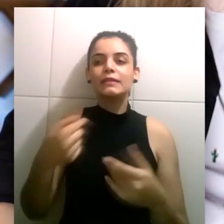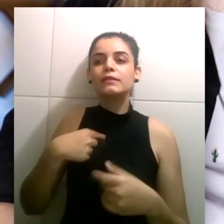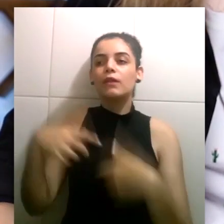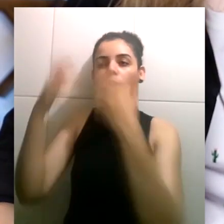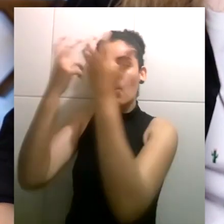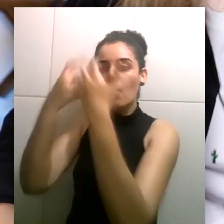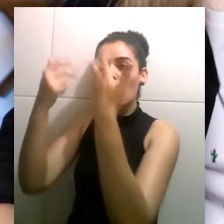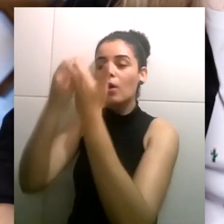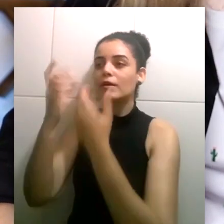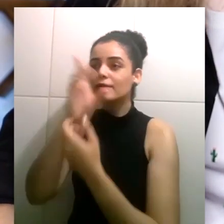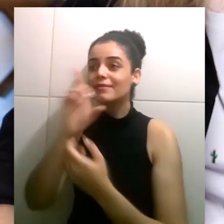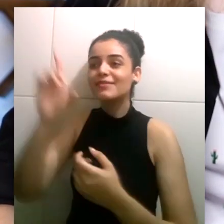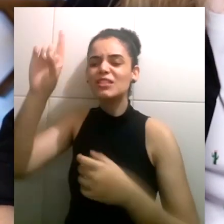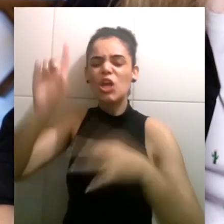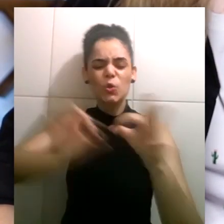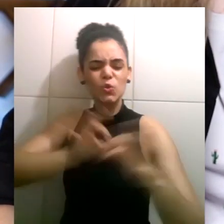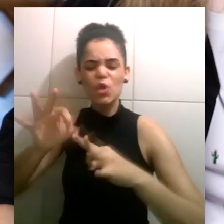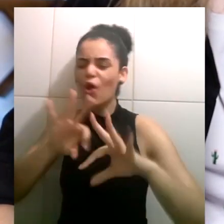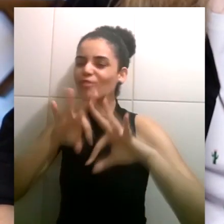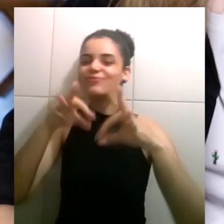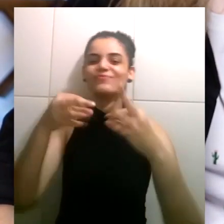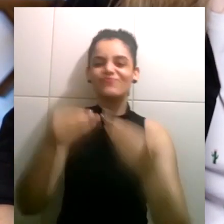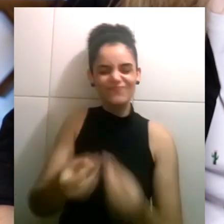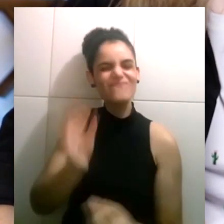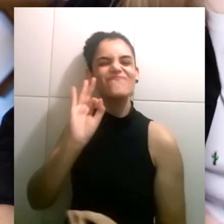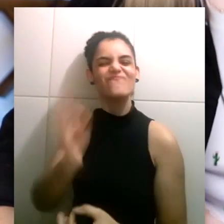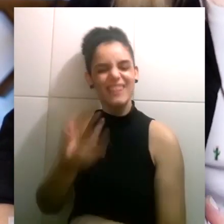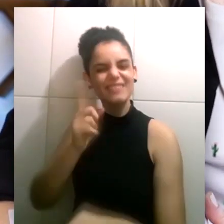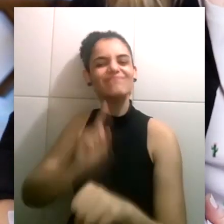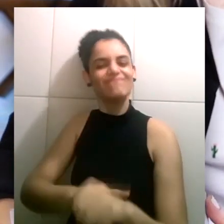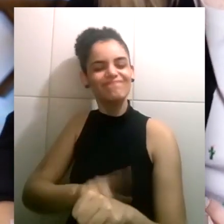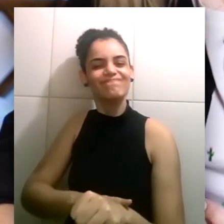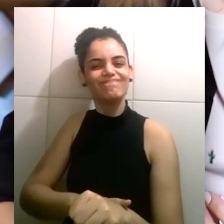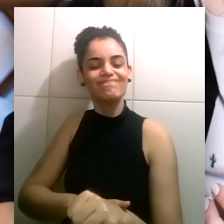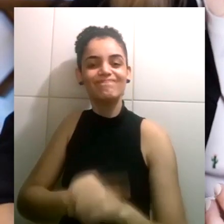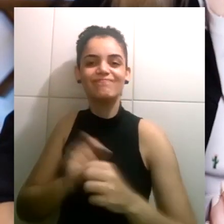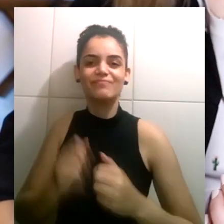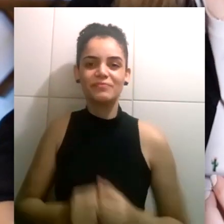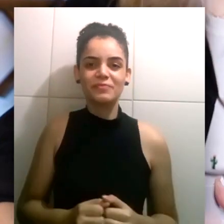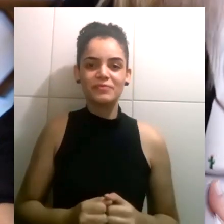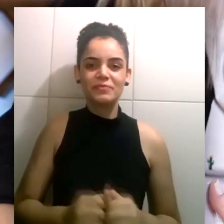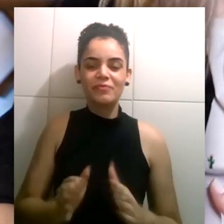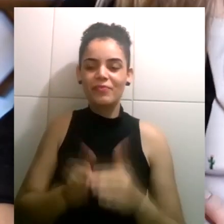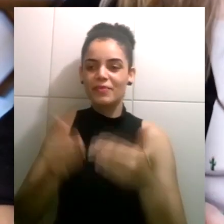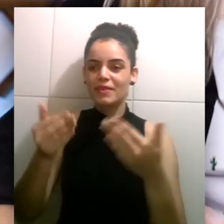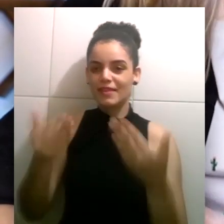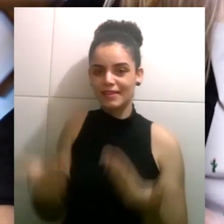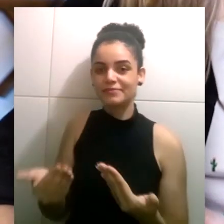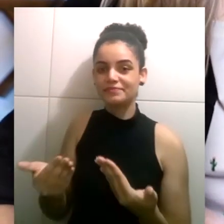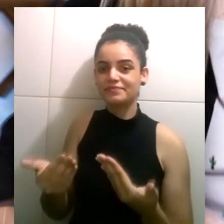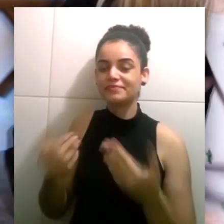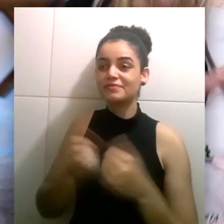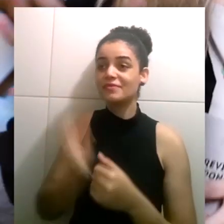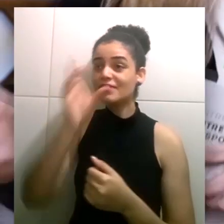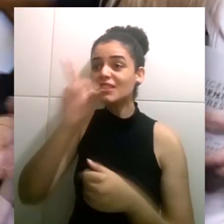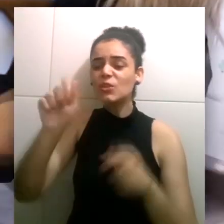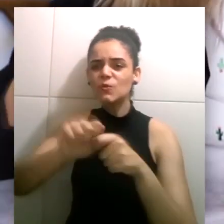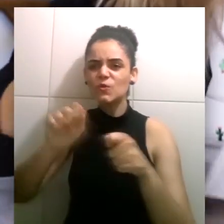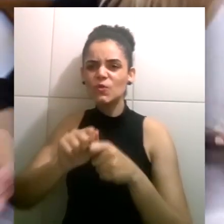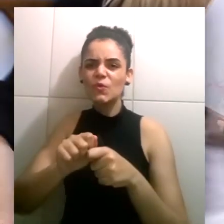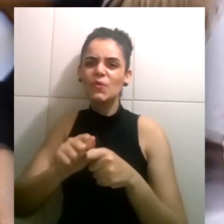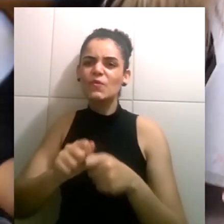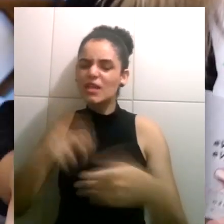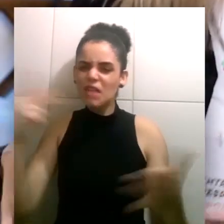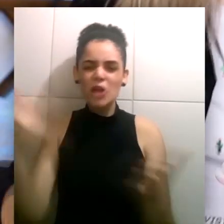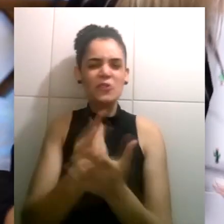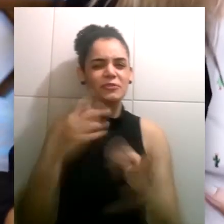fez na sua vida e as formas que Ele foi te preparando na hora certa, no momento certo, Ele puxa o gatilho. E a hora Ele faz acontecer,